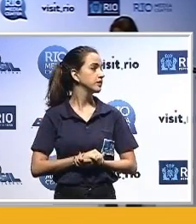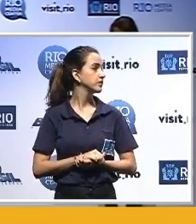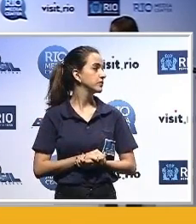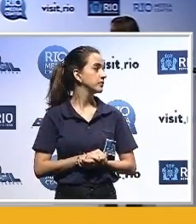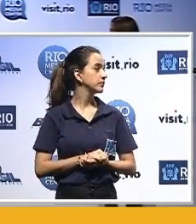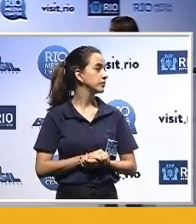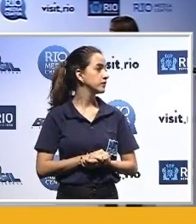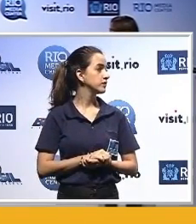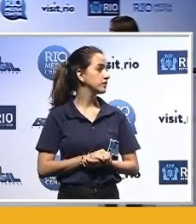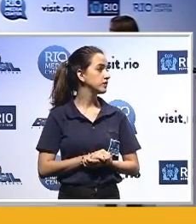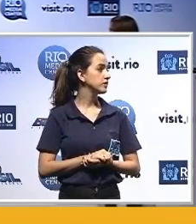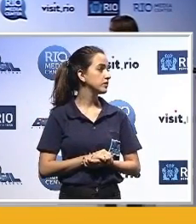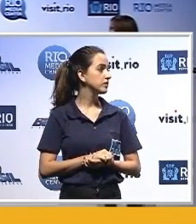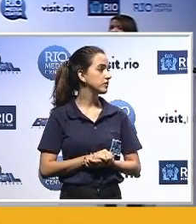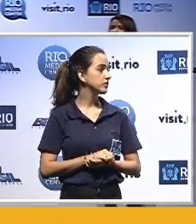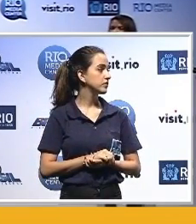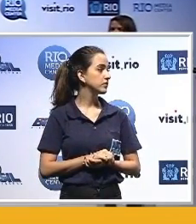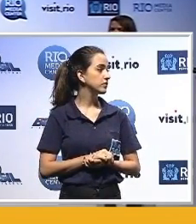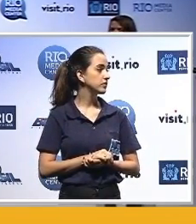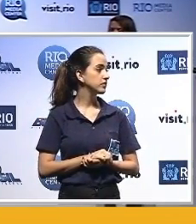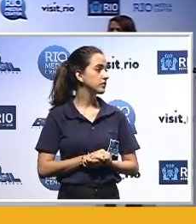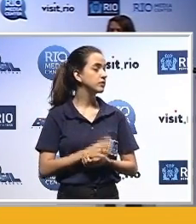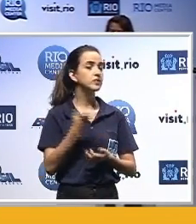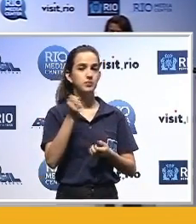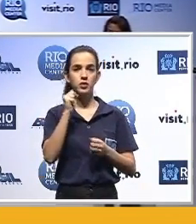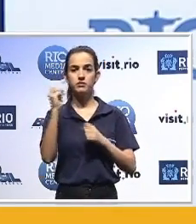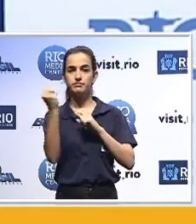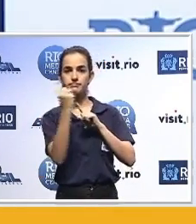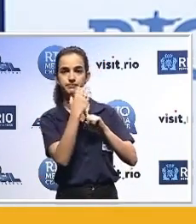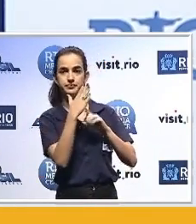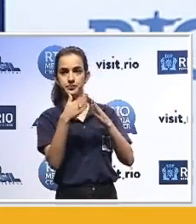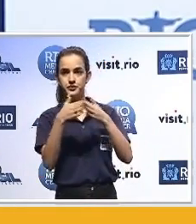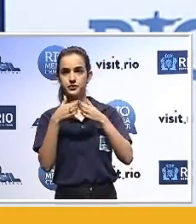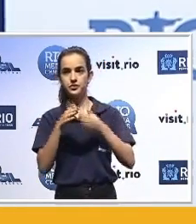Só queria pedir para colocar a apresentação, por favor.